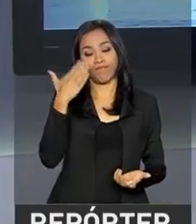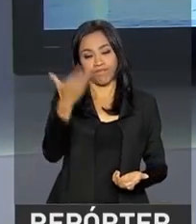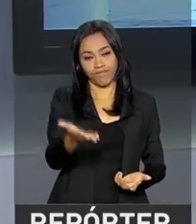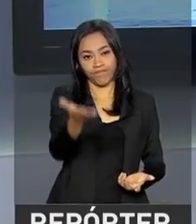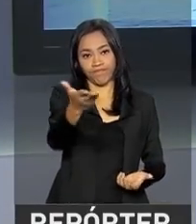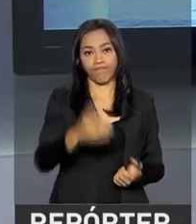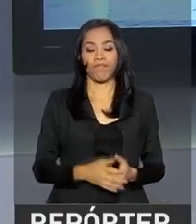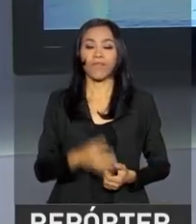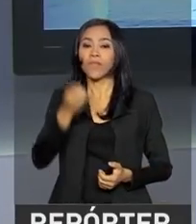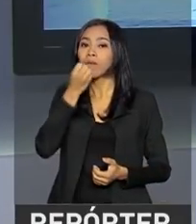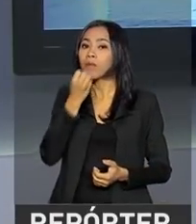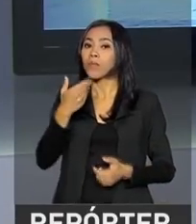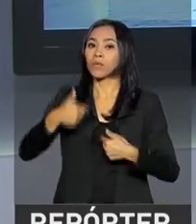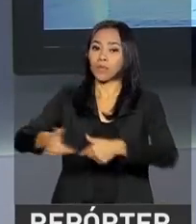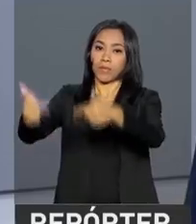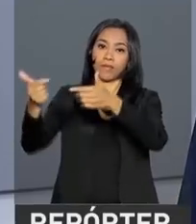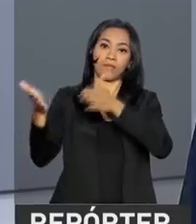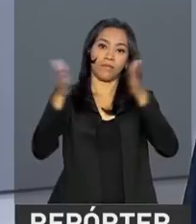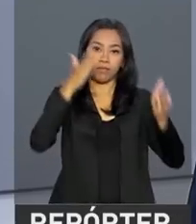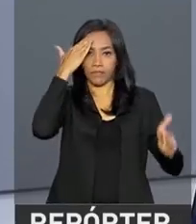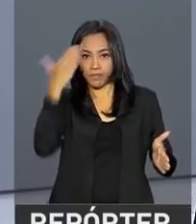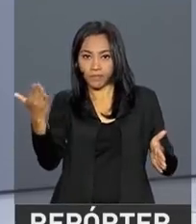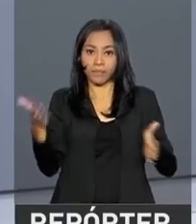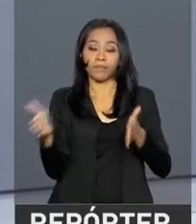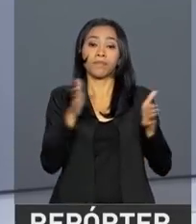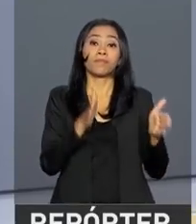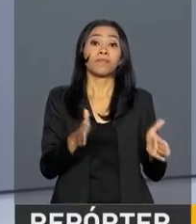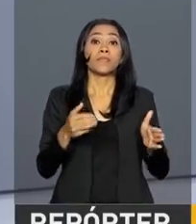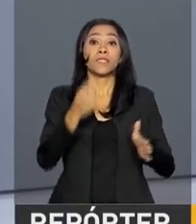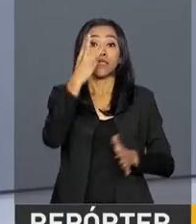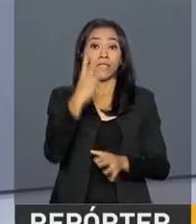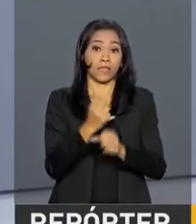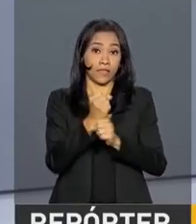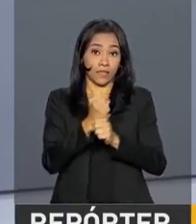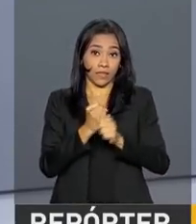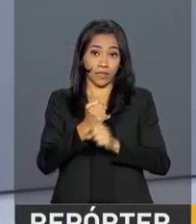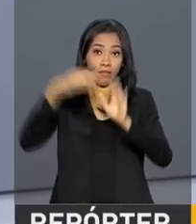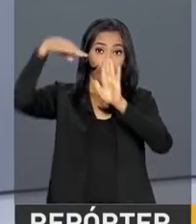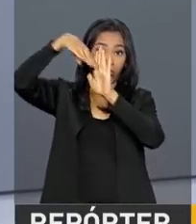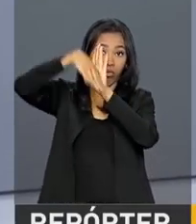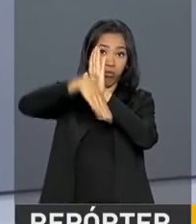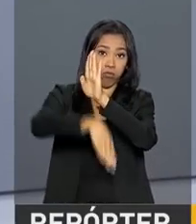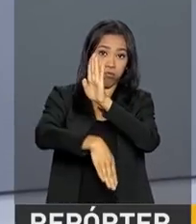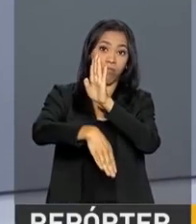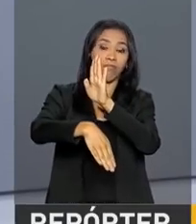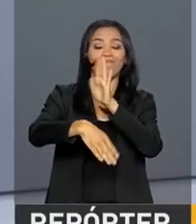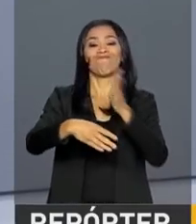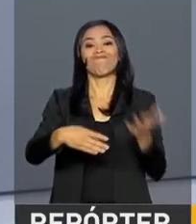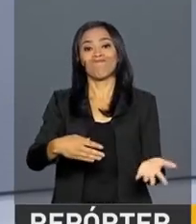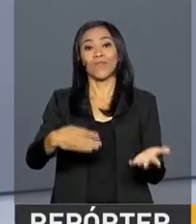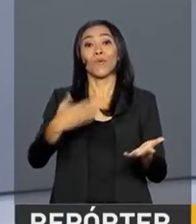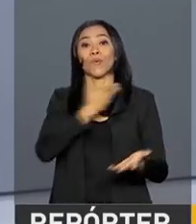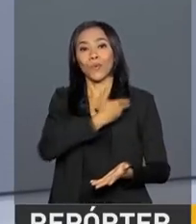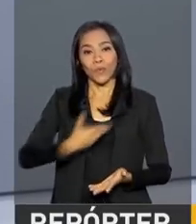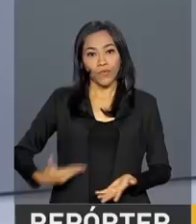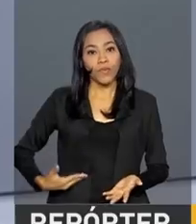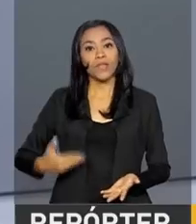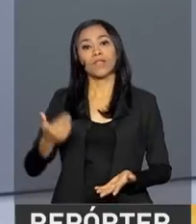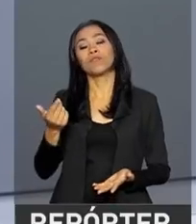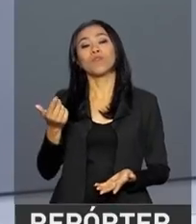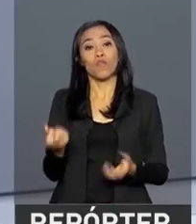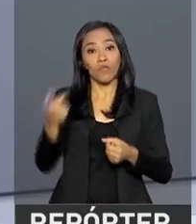obrigada ba3 bom trabalho pra você após três anos de queda real o governo voltou a registrar aumento na arrecadação